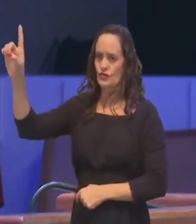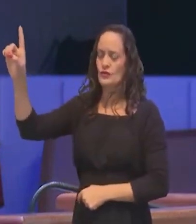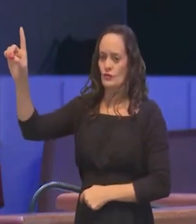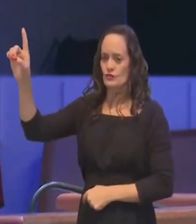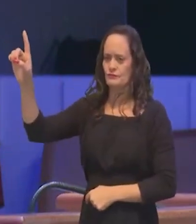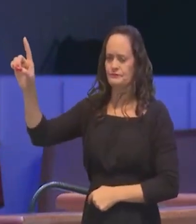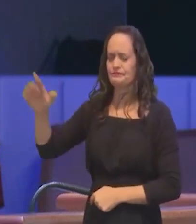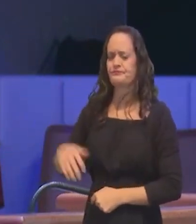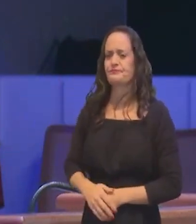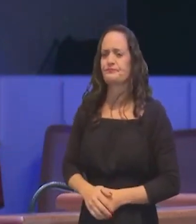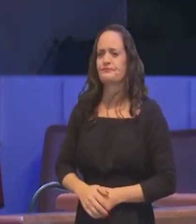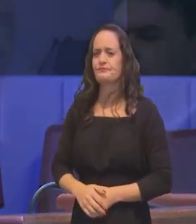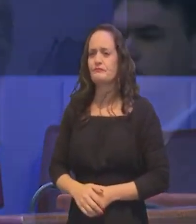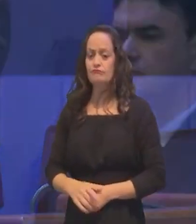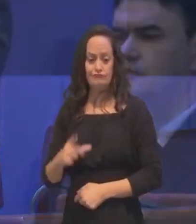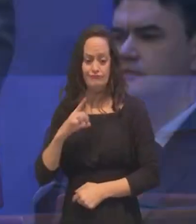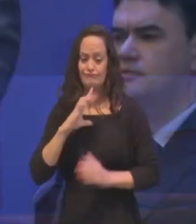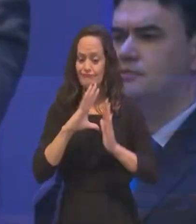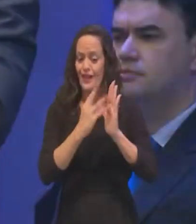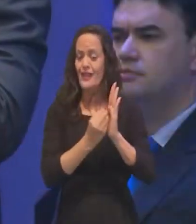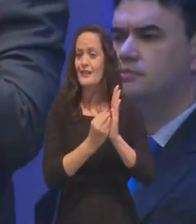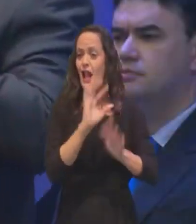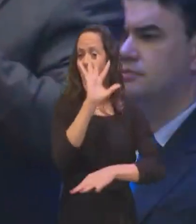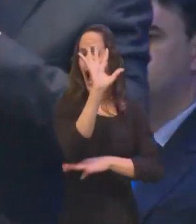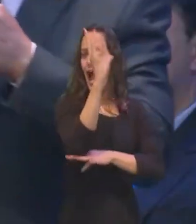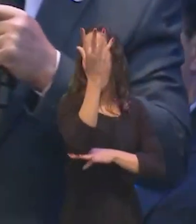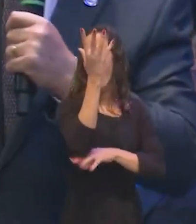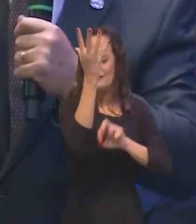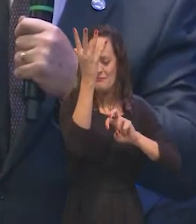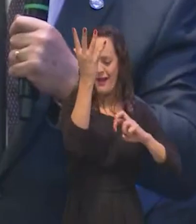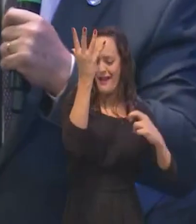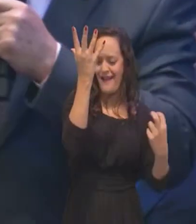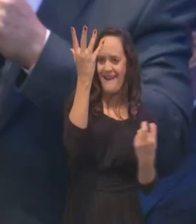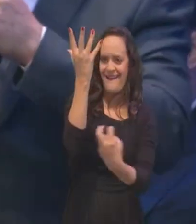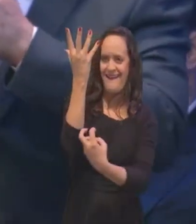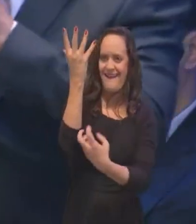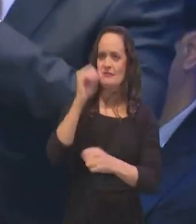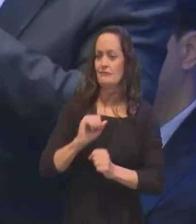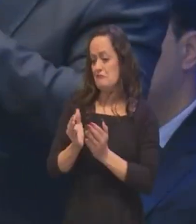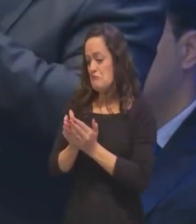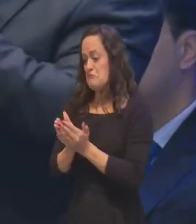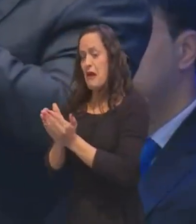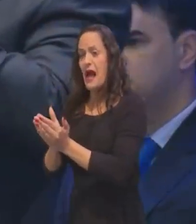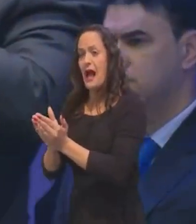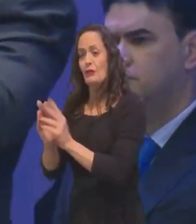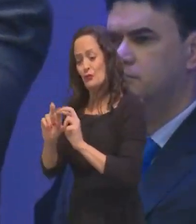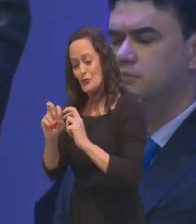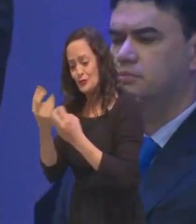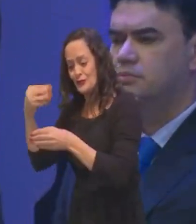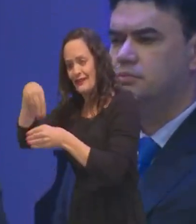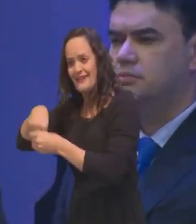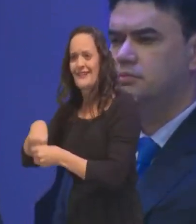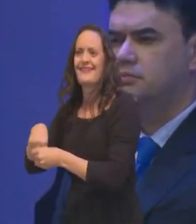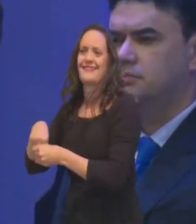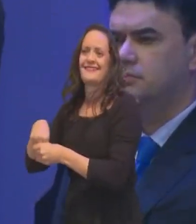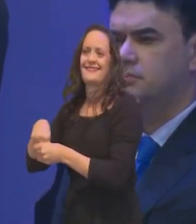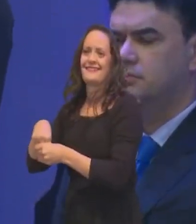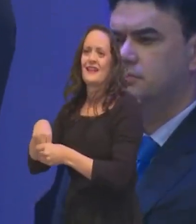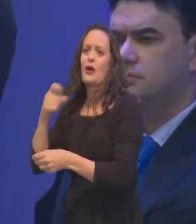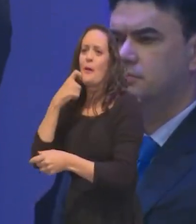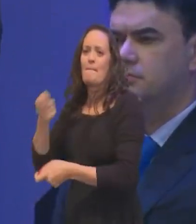Algumas igrejas embaixo de uma árvore. Algumas igrejas dentro de um barco, como a igreja de Cristo, os